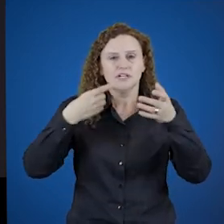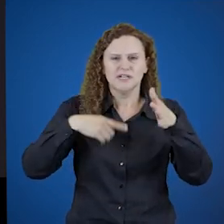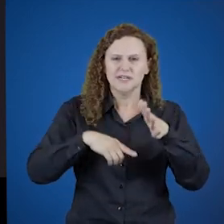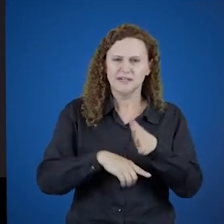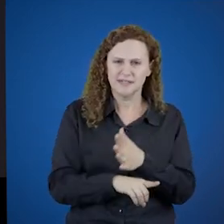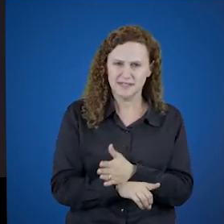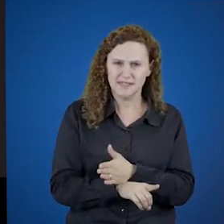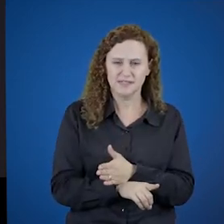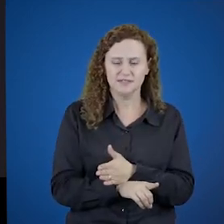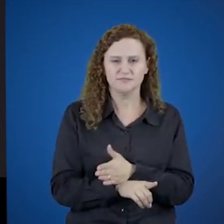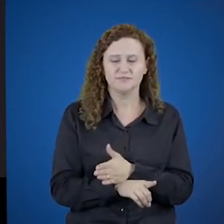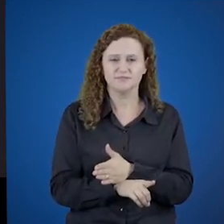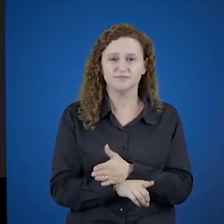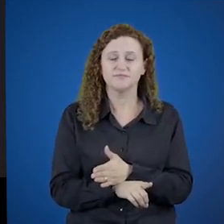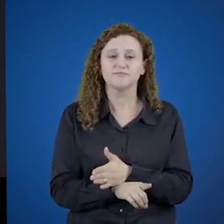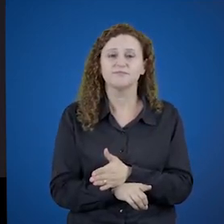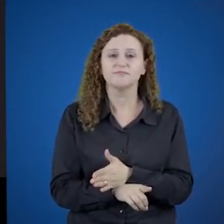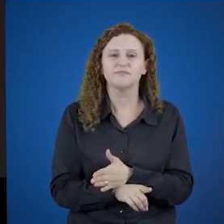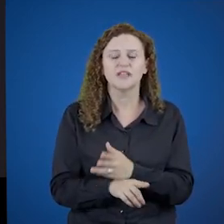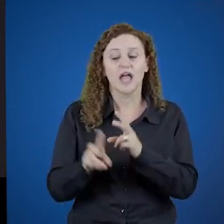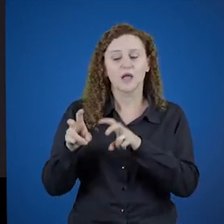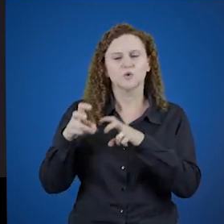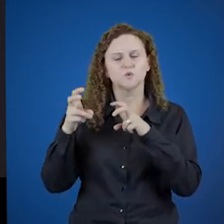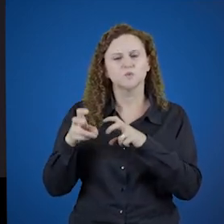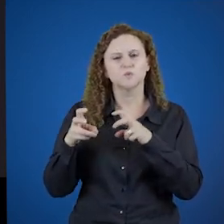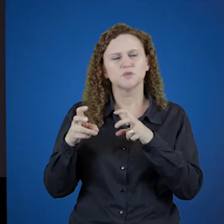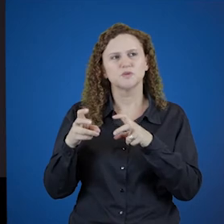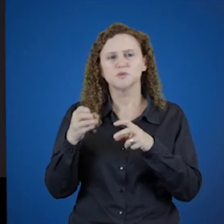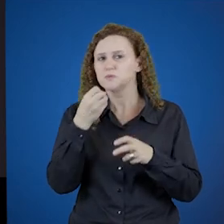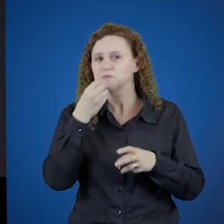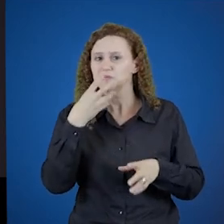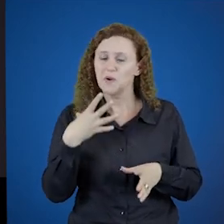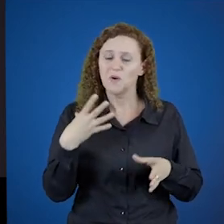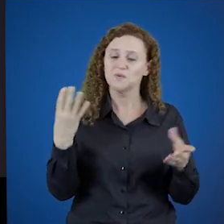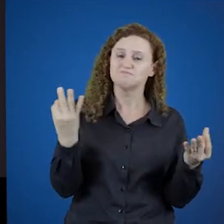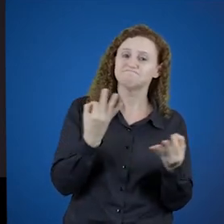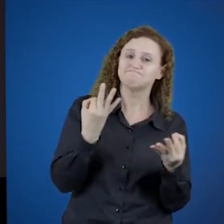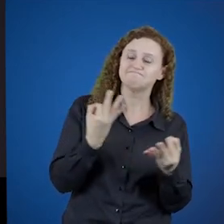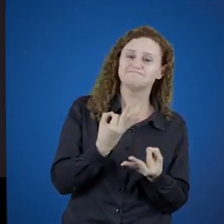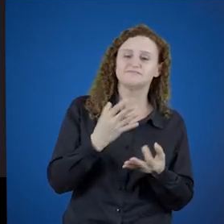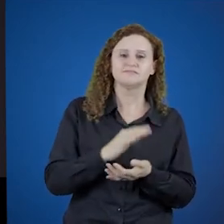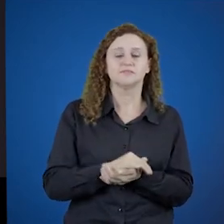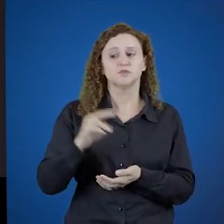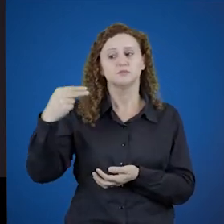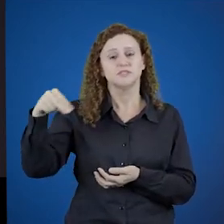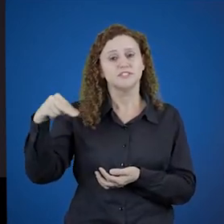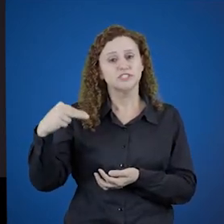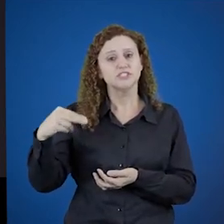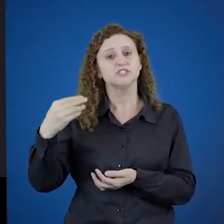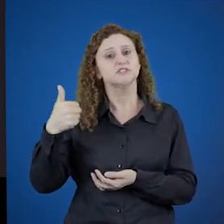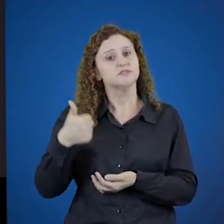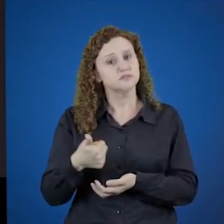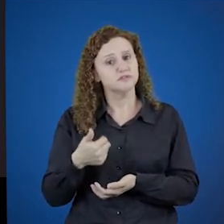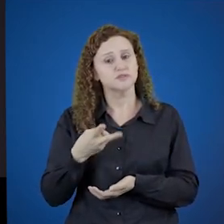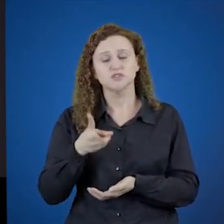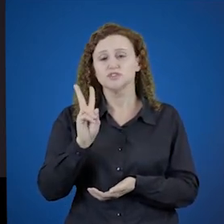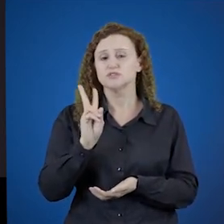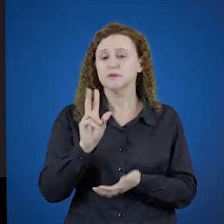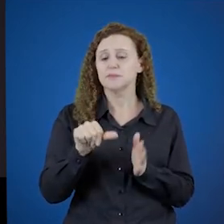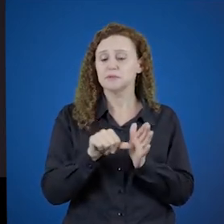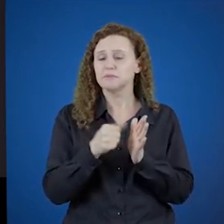for declinar então agricultor cedulos agricultor aplicar aplicado no nominativo vai ser esta